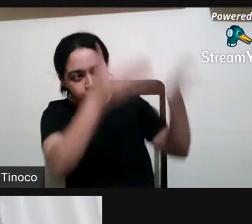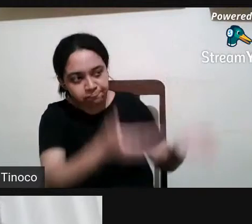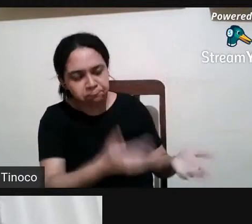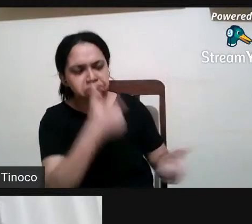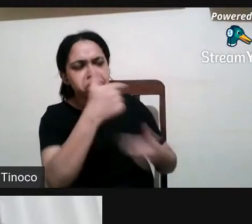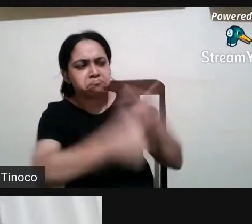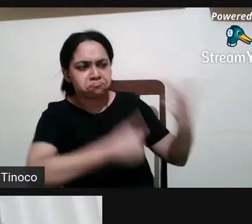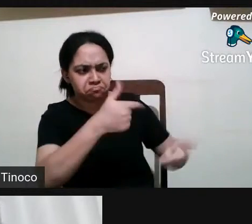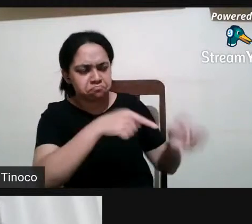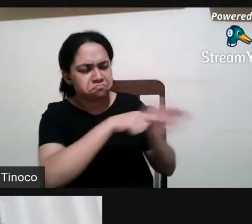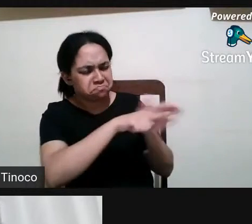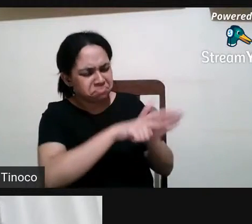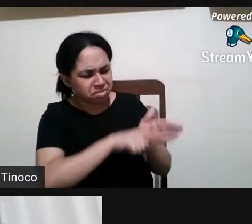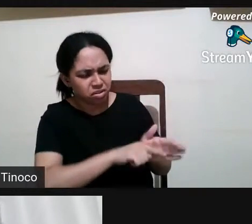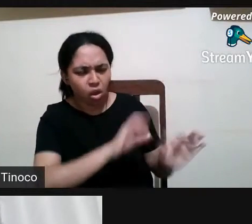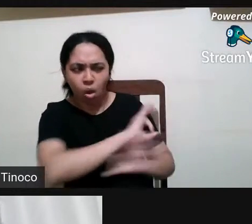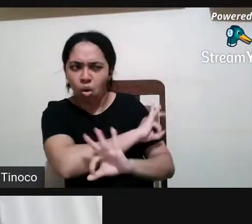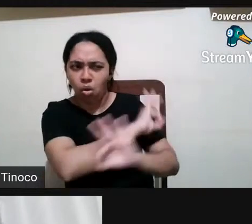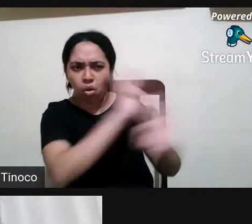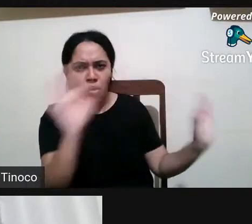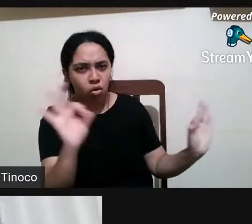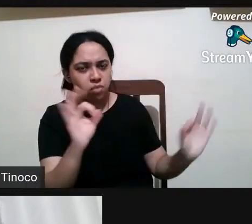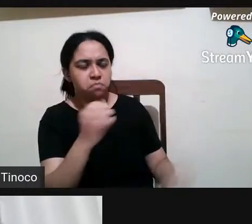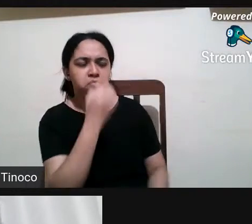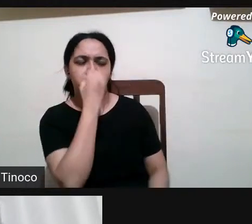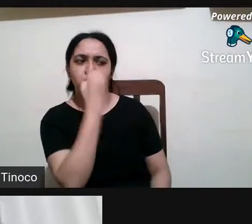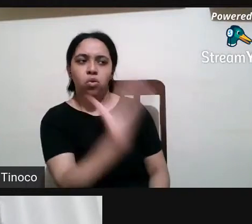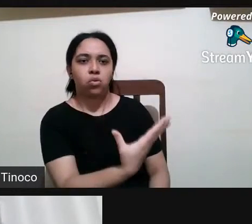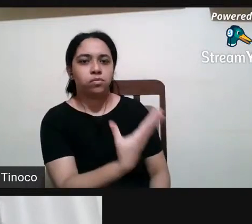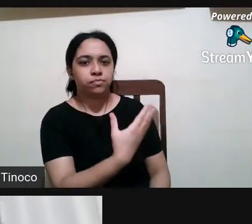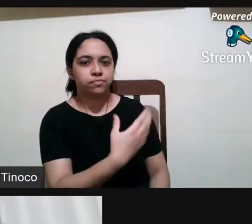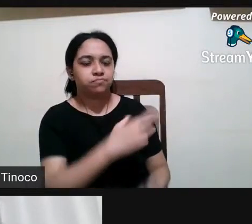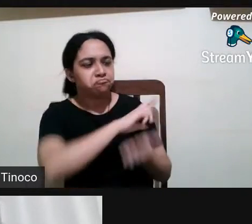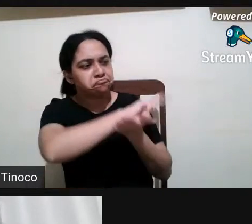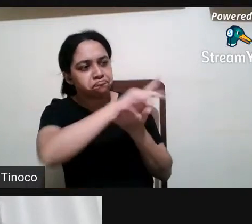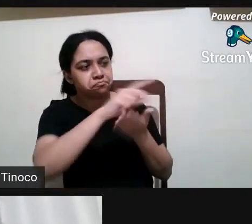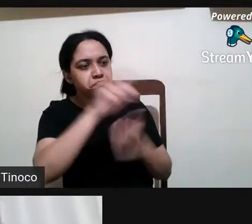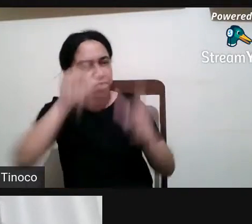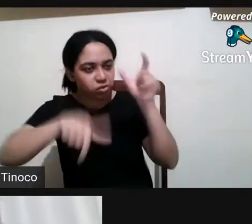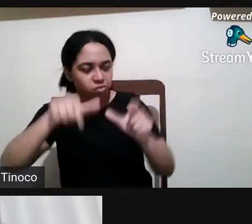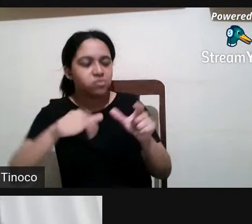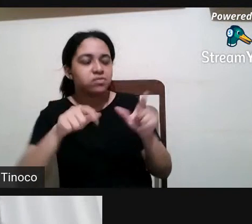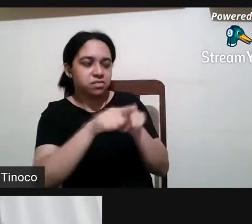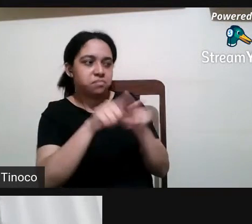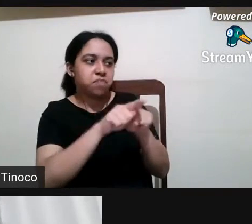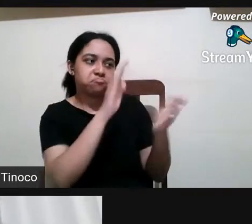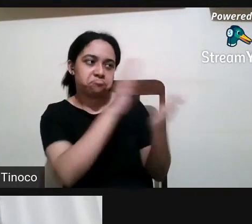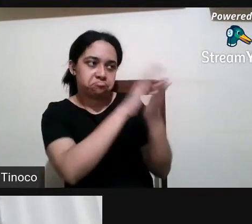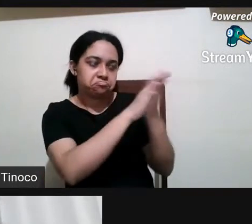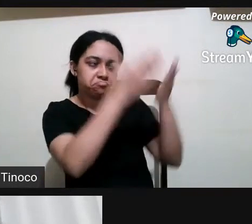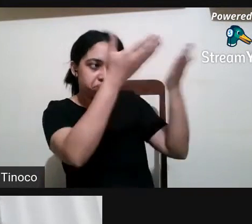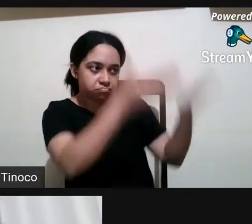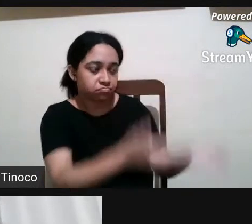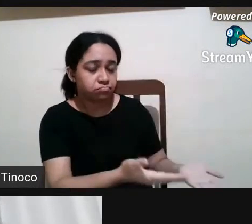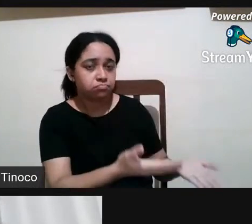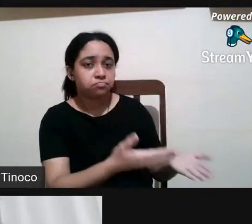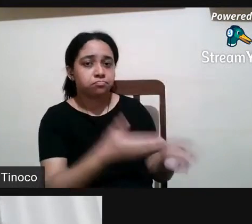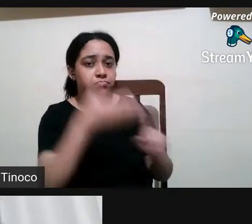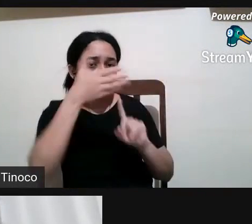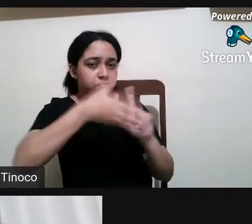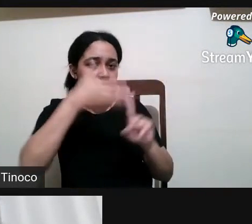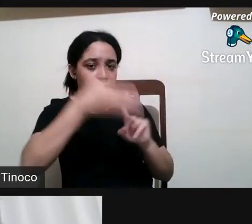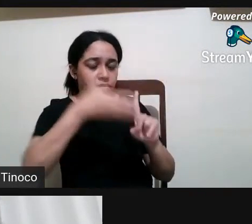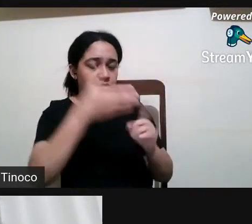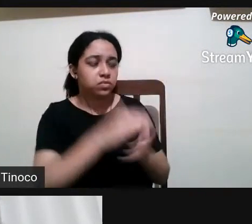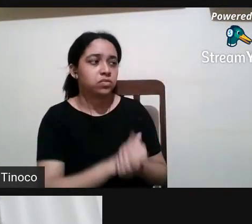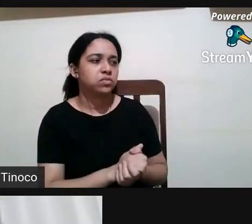excelente, cheio de elogios aqui, de diferentes pessoas aqui, mas pergunta aqui, não sabe se chegou a falar,